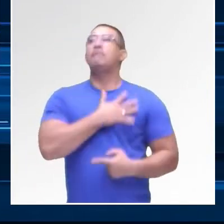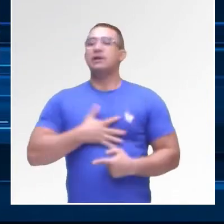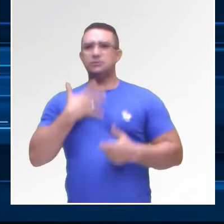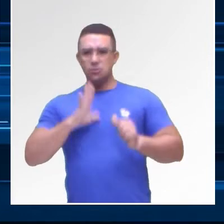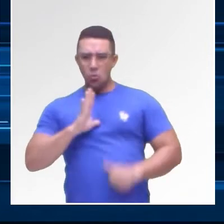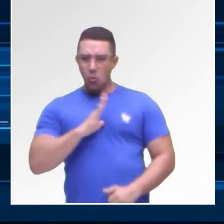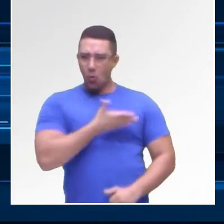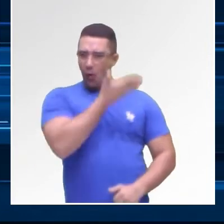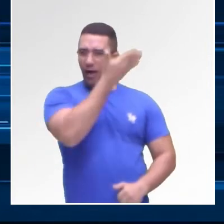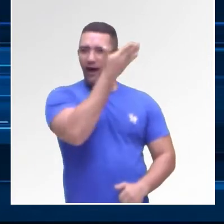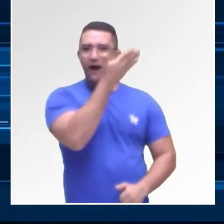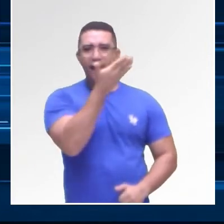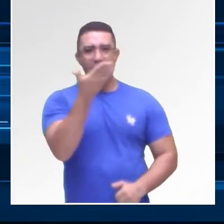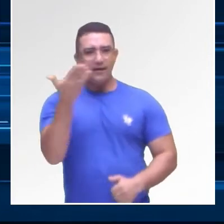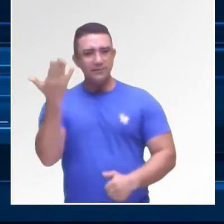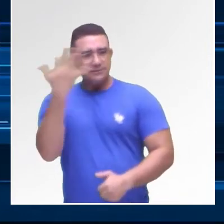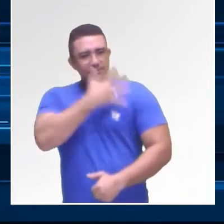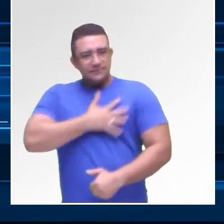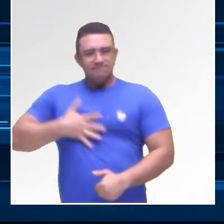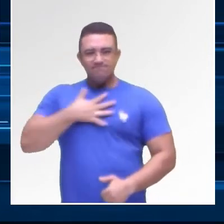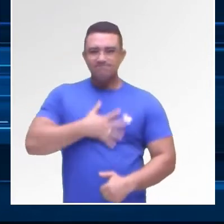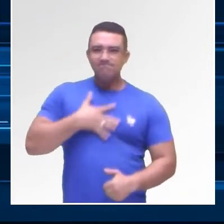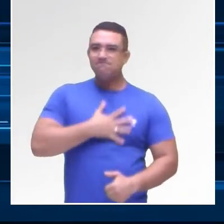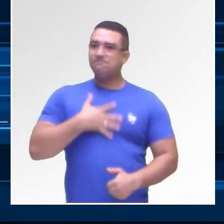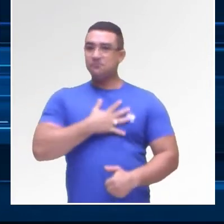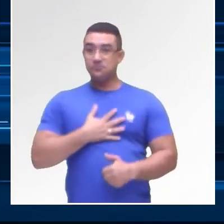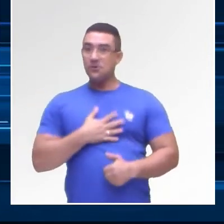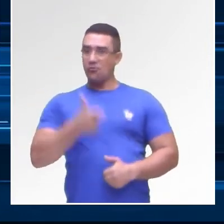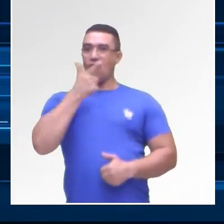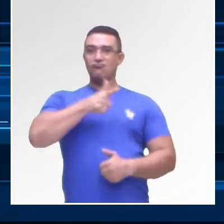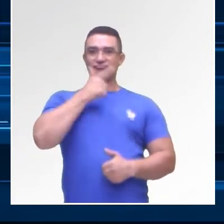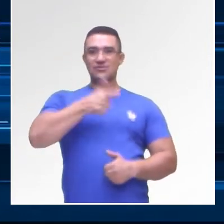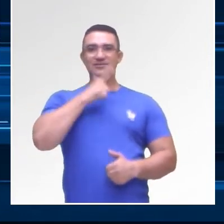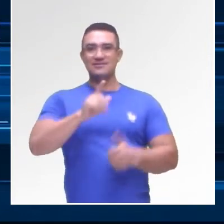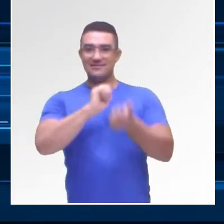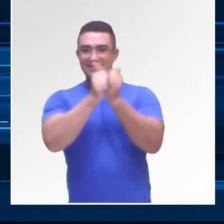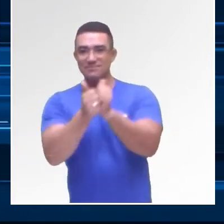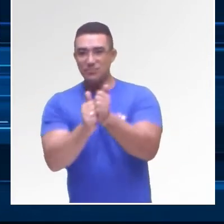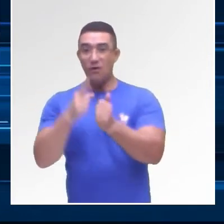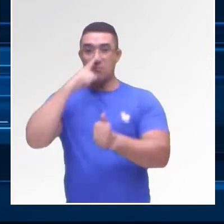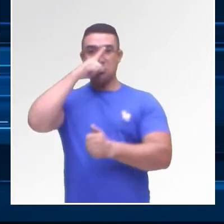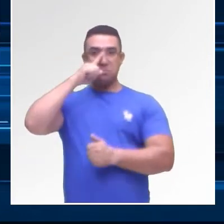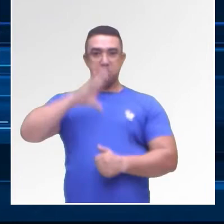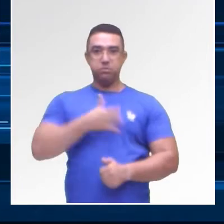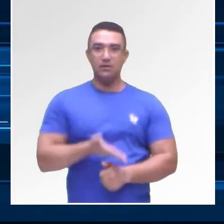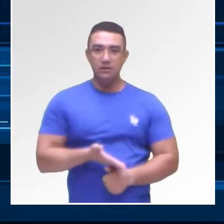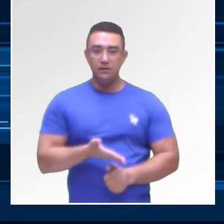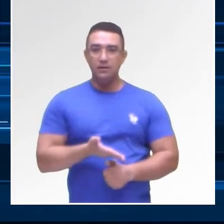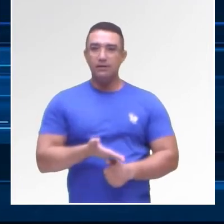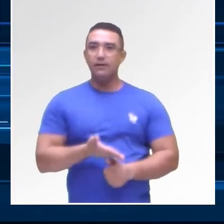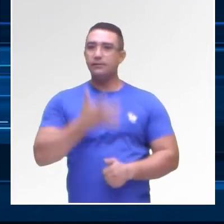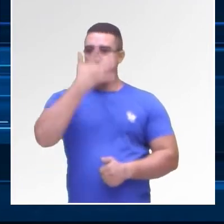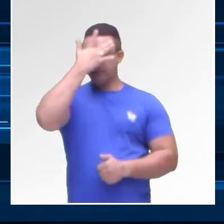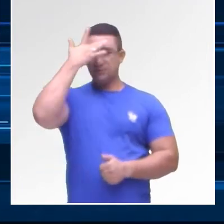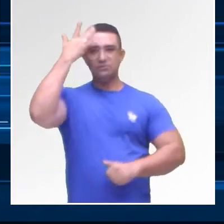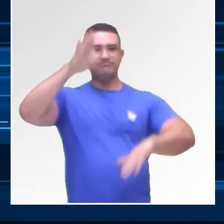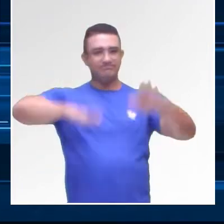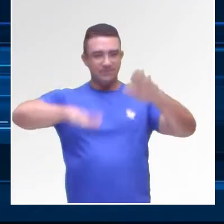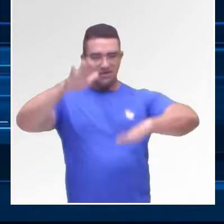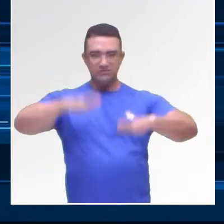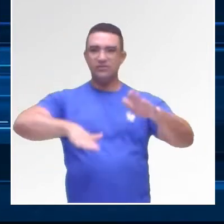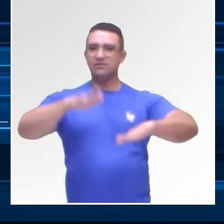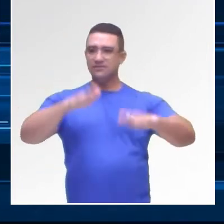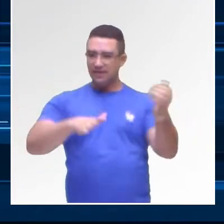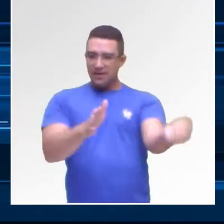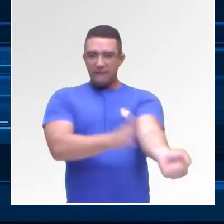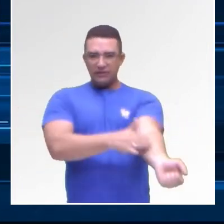coragem, de satisfação. E essa sensação muito grande acaba viciando, olha só que interessante,